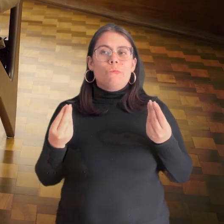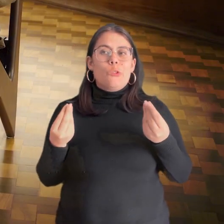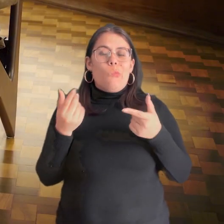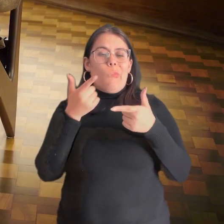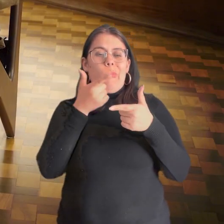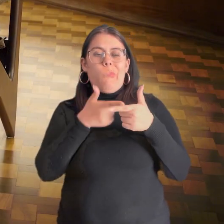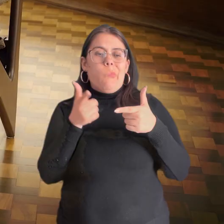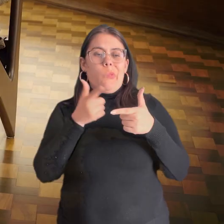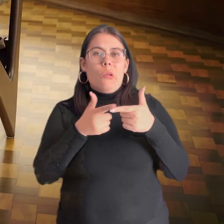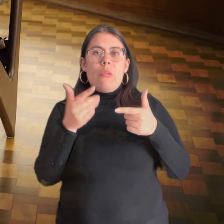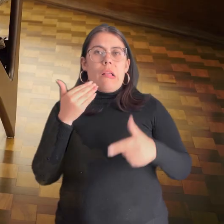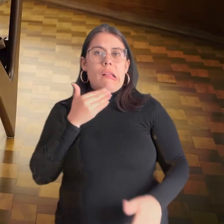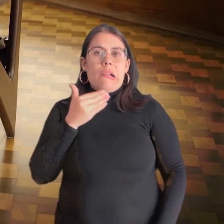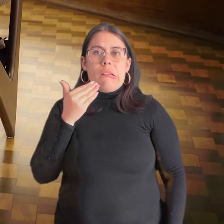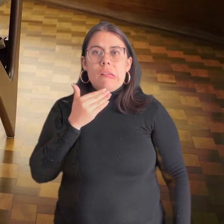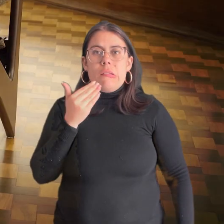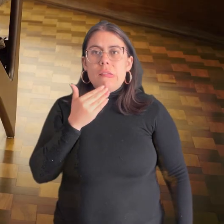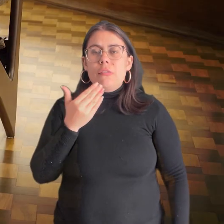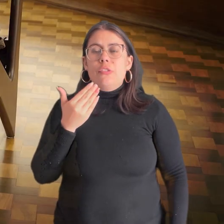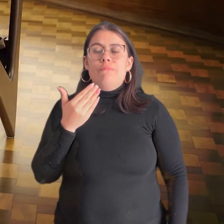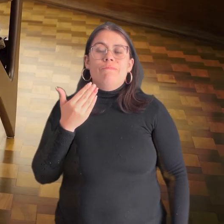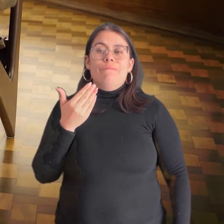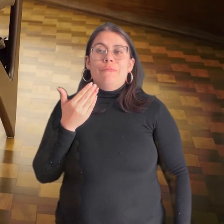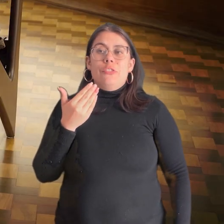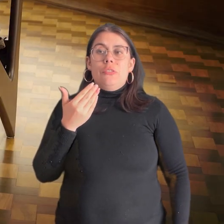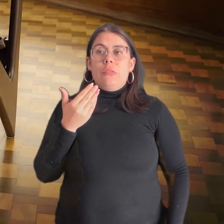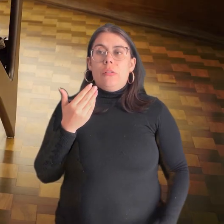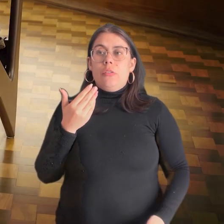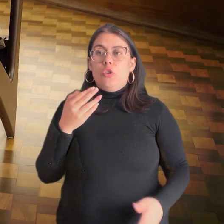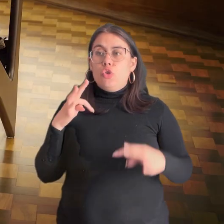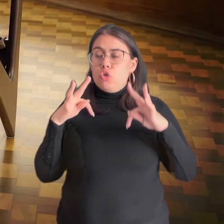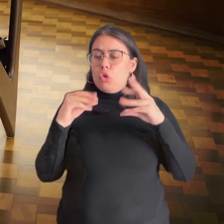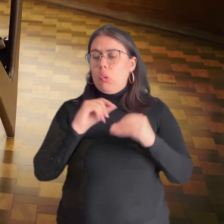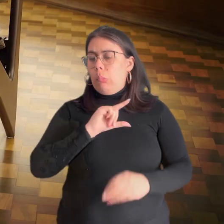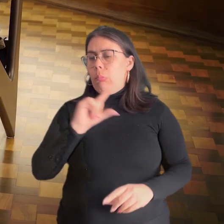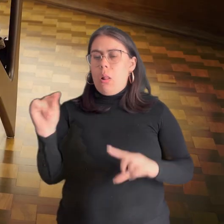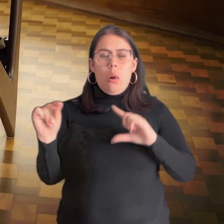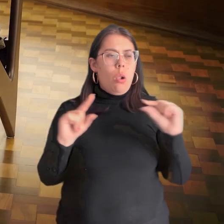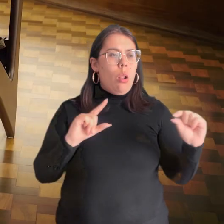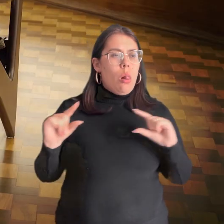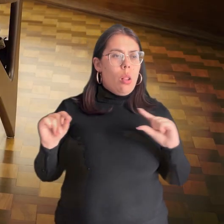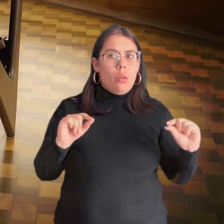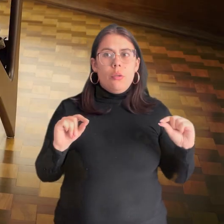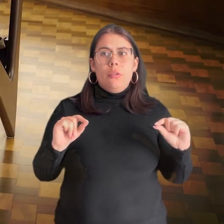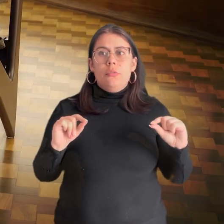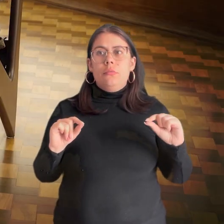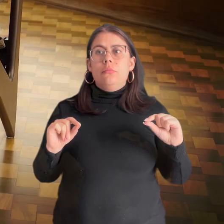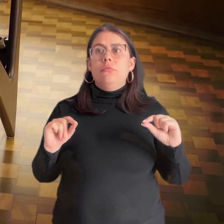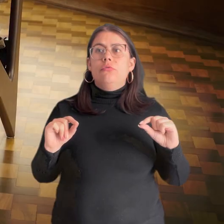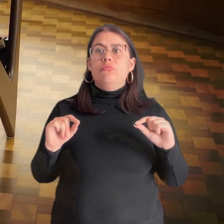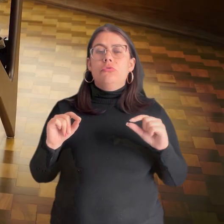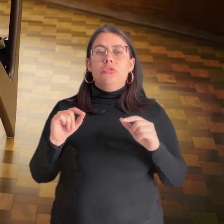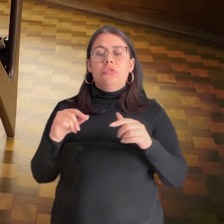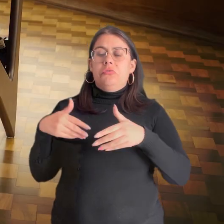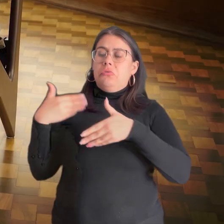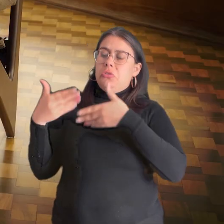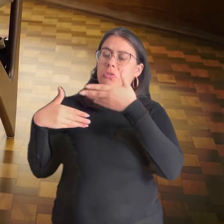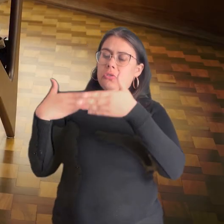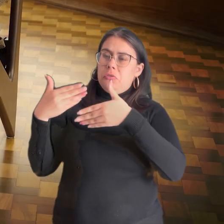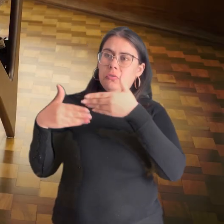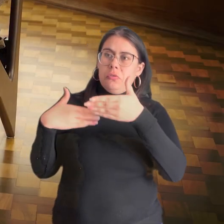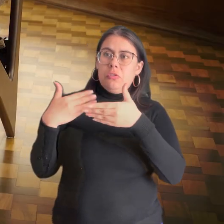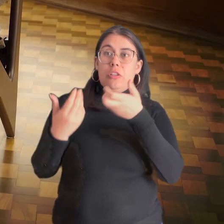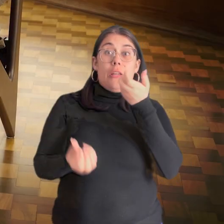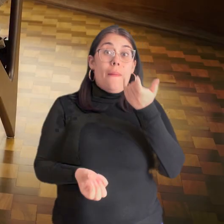gambiarra mal feita que ficou, e quando todos foram embora, aquilo foi se desenvolvendo e no fim